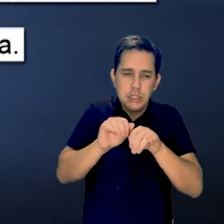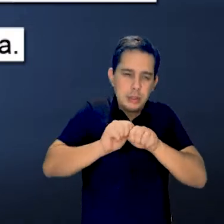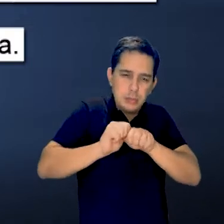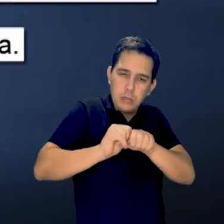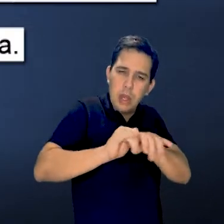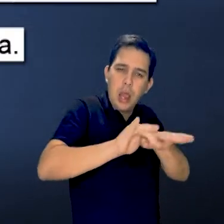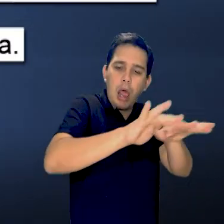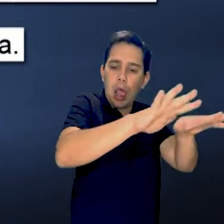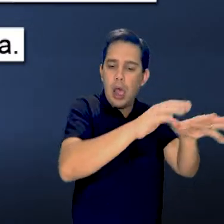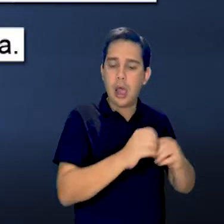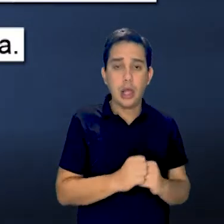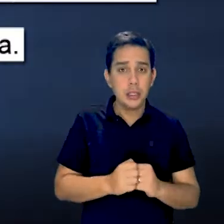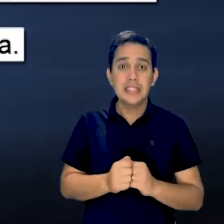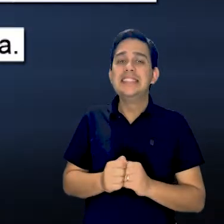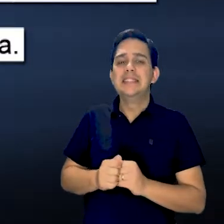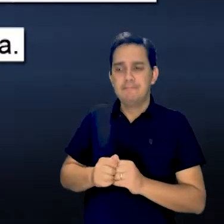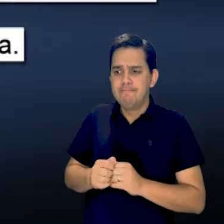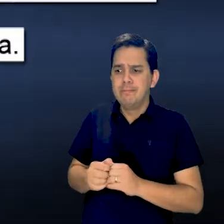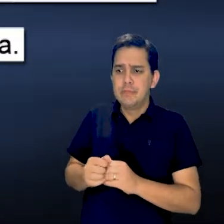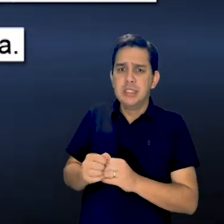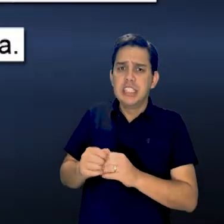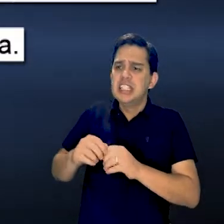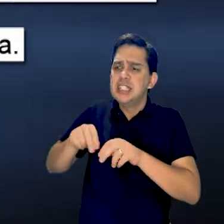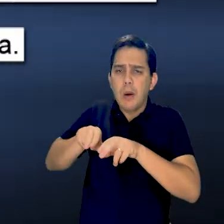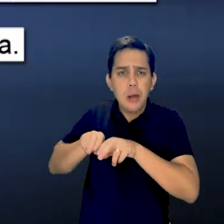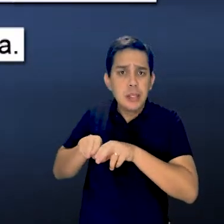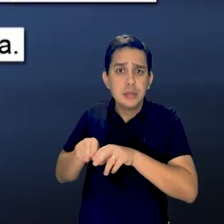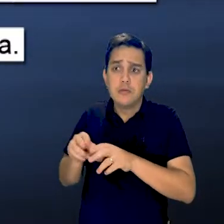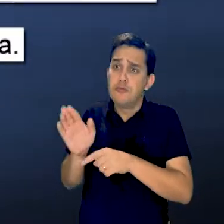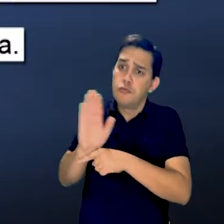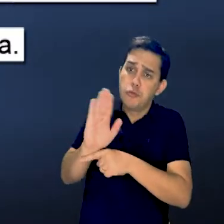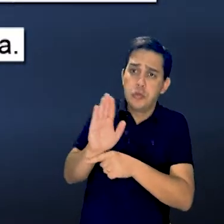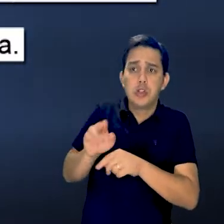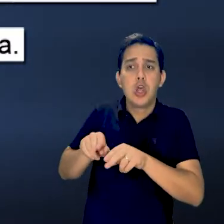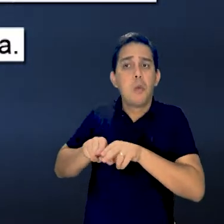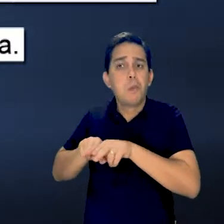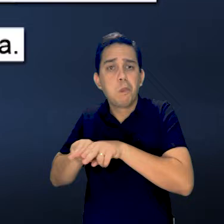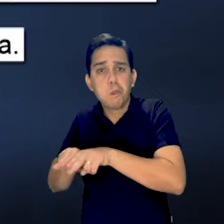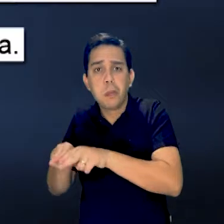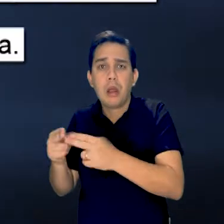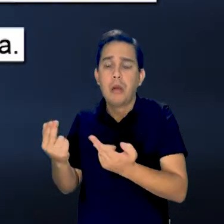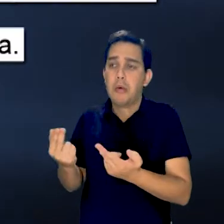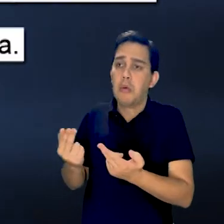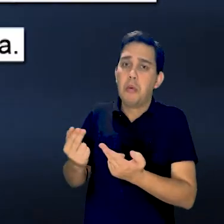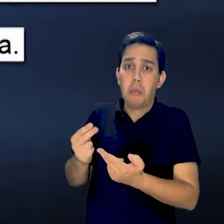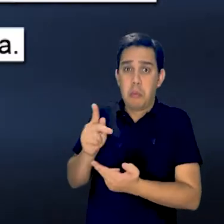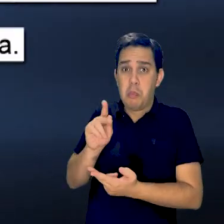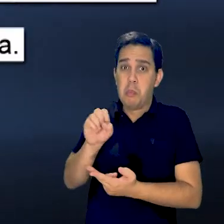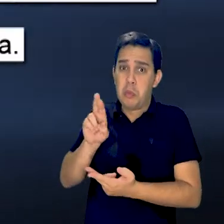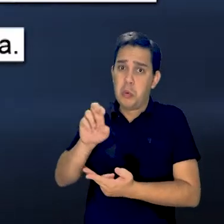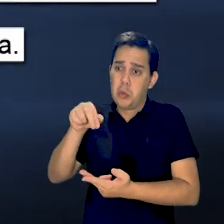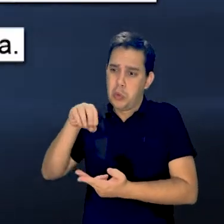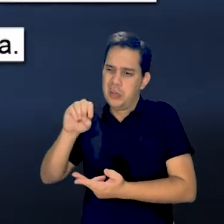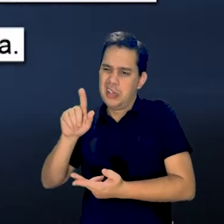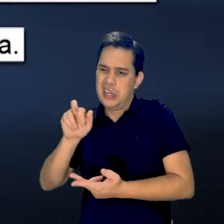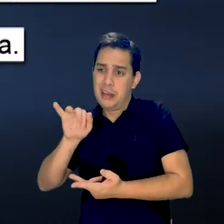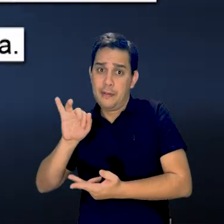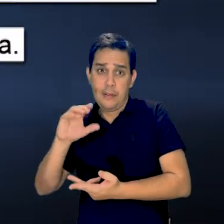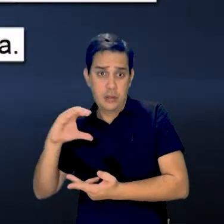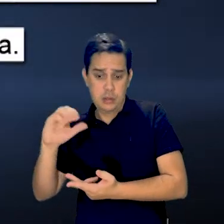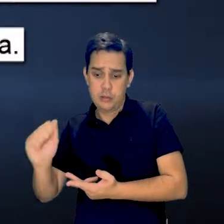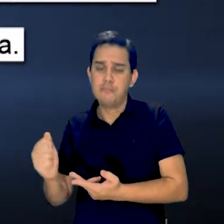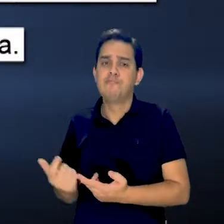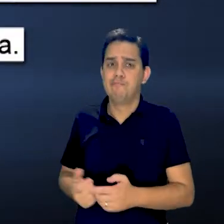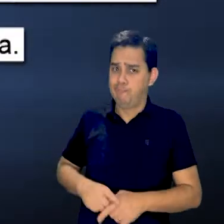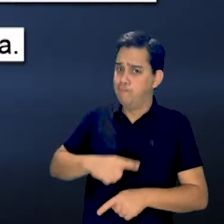meio, cena de sexo explícito ou pornográfico que envolvam criança ou adolescente. Então, ele está